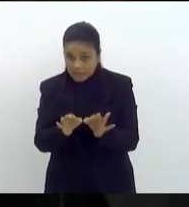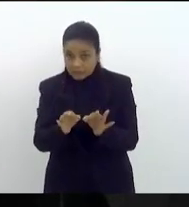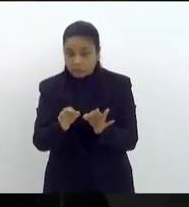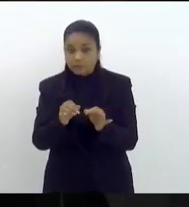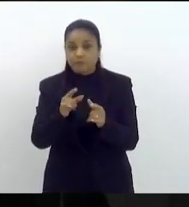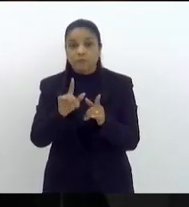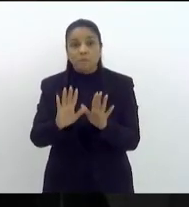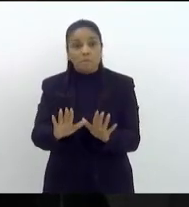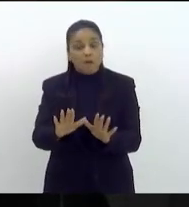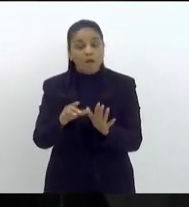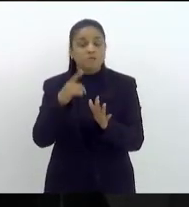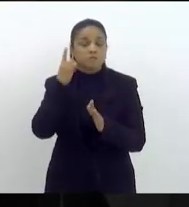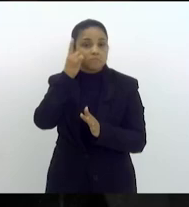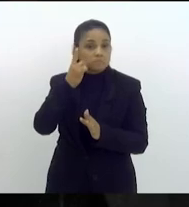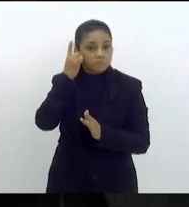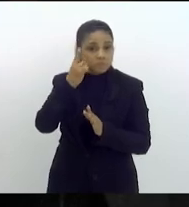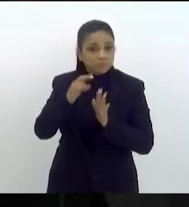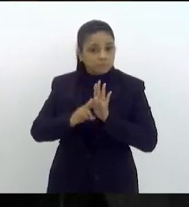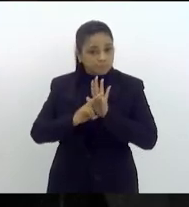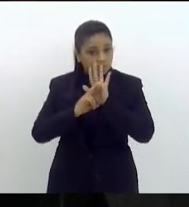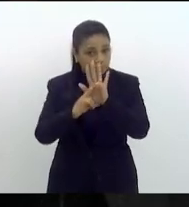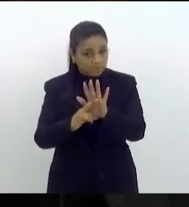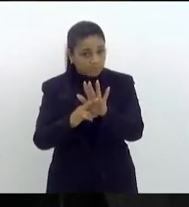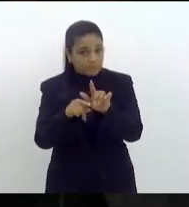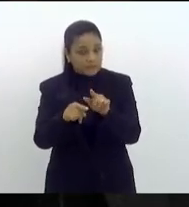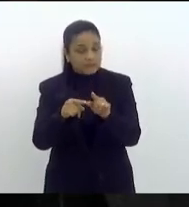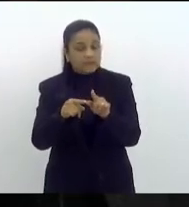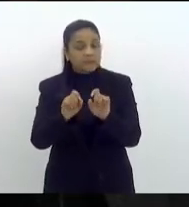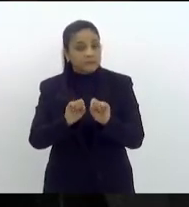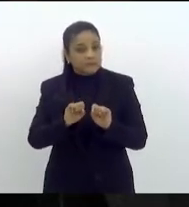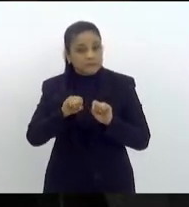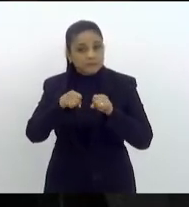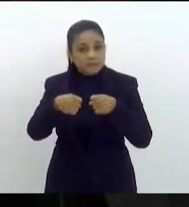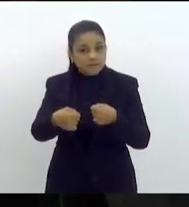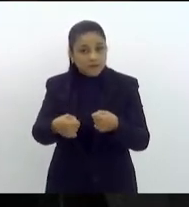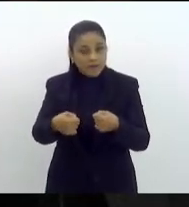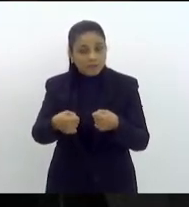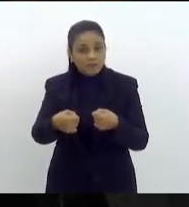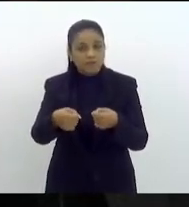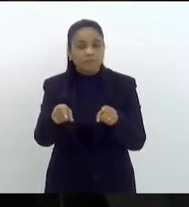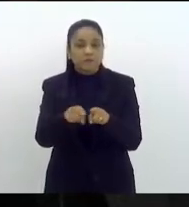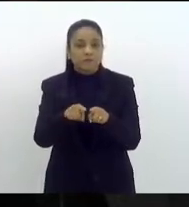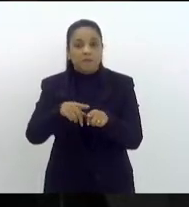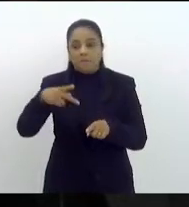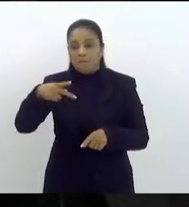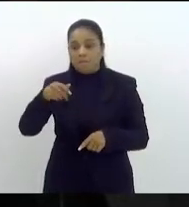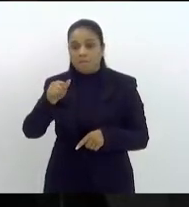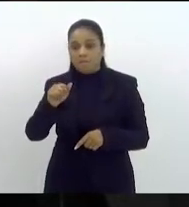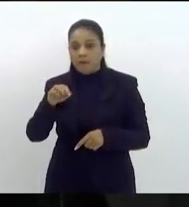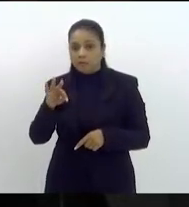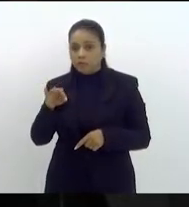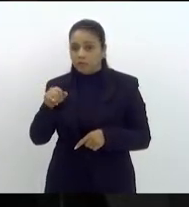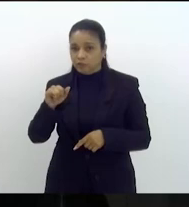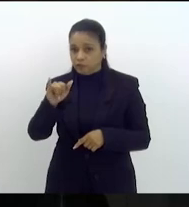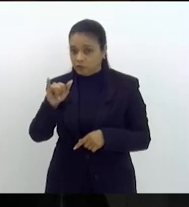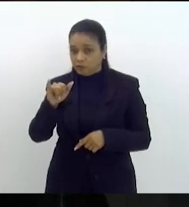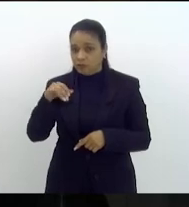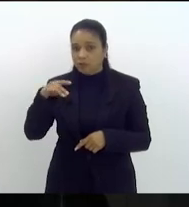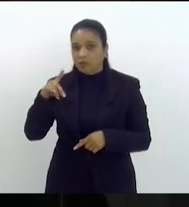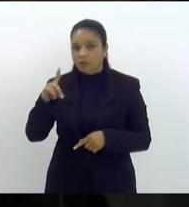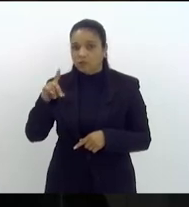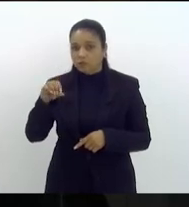que apresenta defende uma prática que acontece aqui no Rio de Janeiro em patino Alferes que meia dúzia de maconheiro se reunira